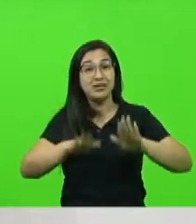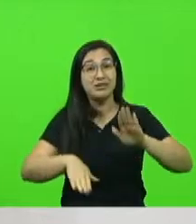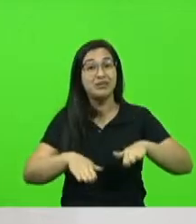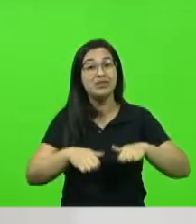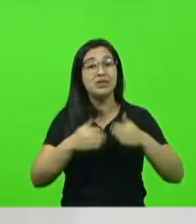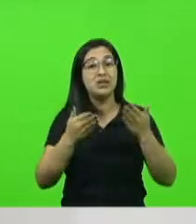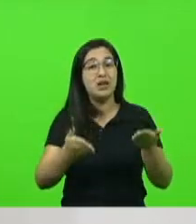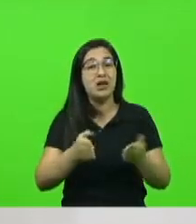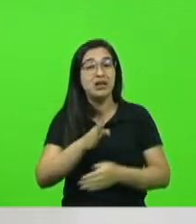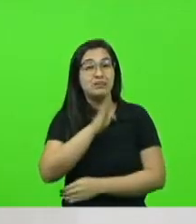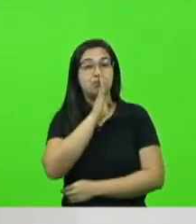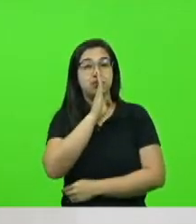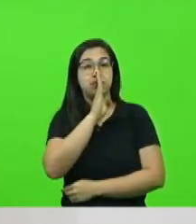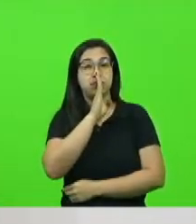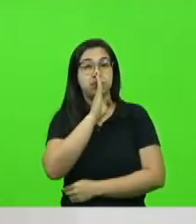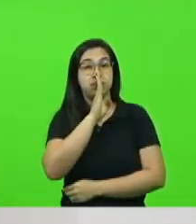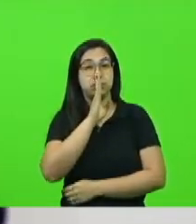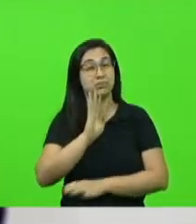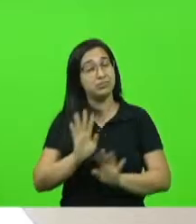em silêncio.